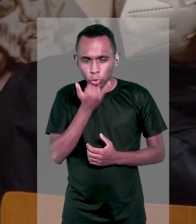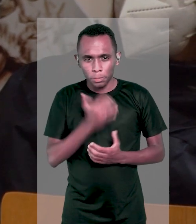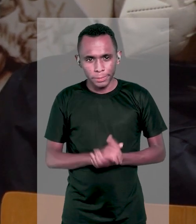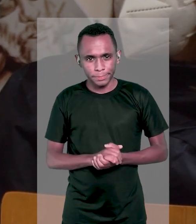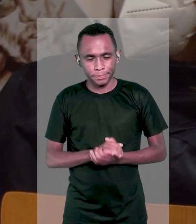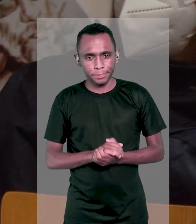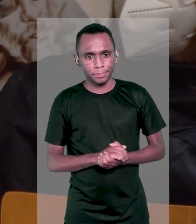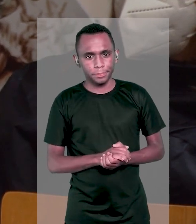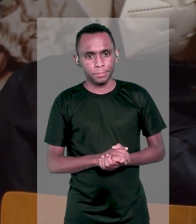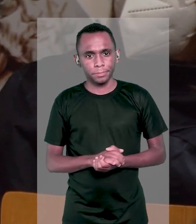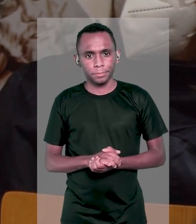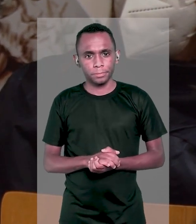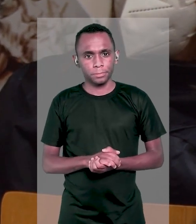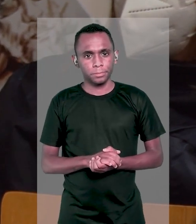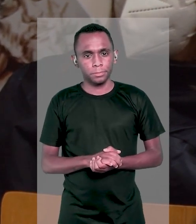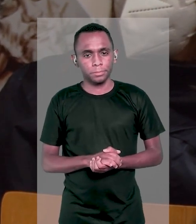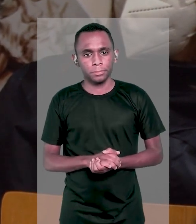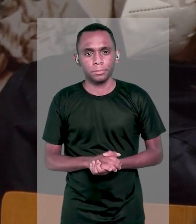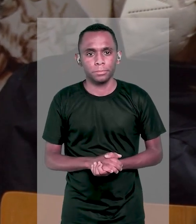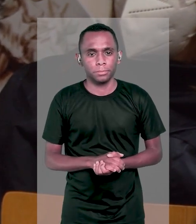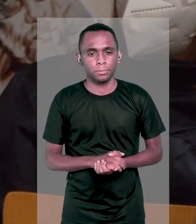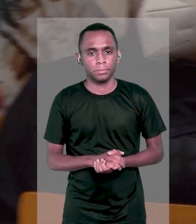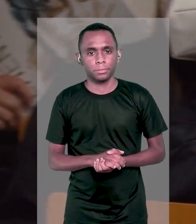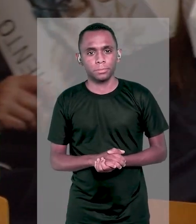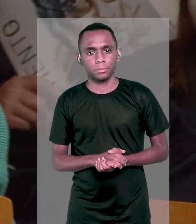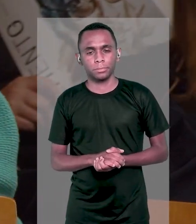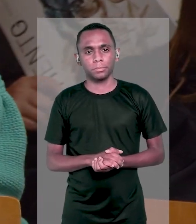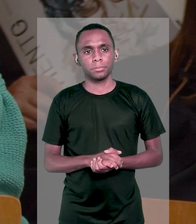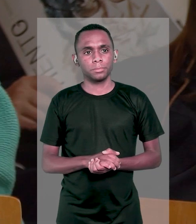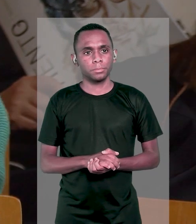palestra a gente tem que ficar atenta para não perder uma palavra